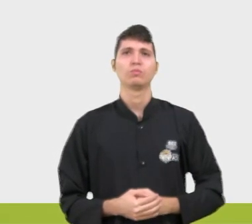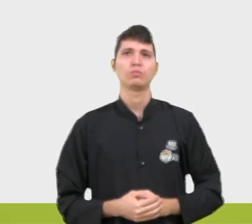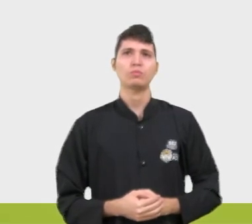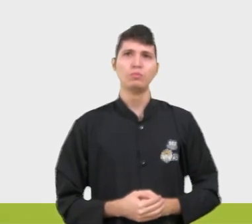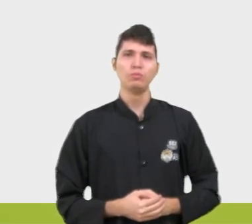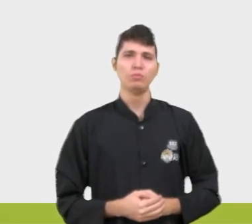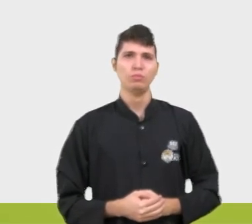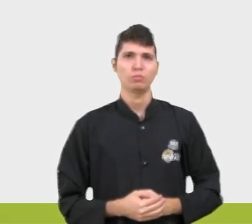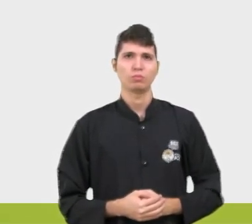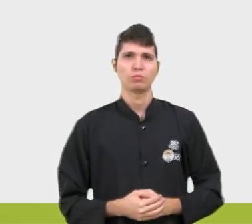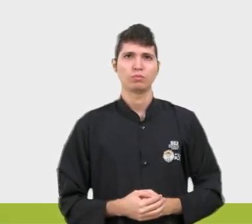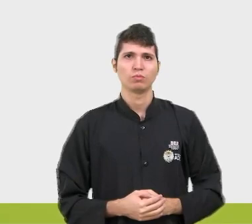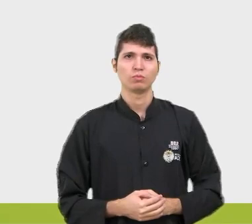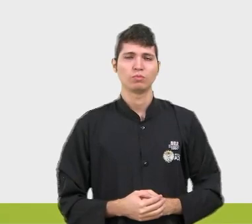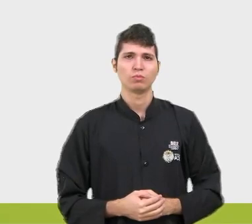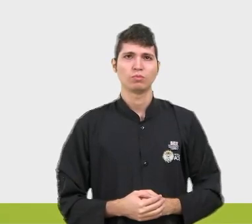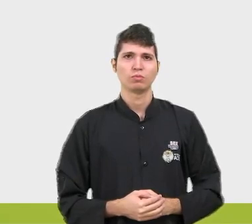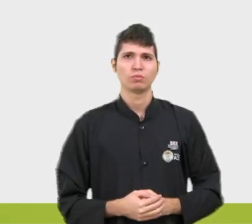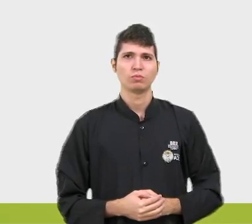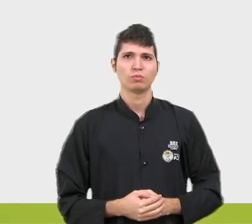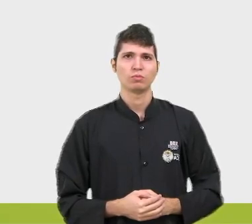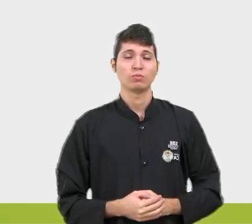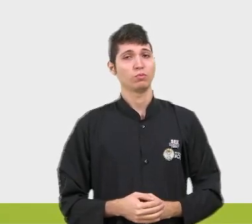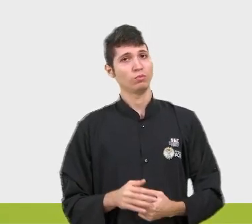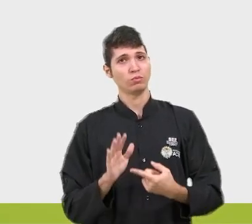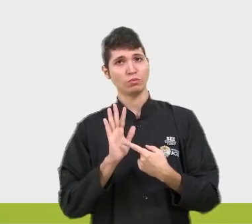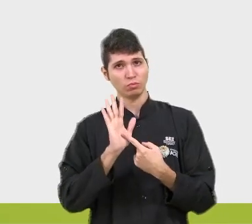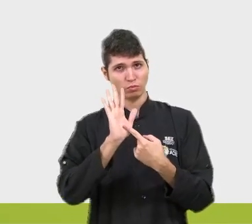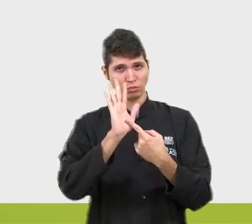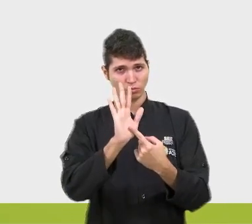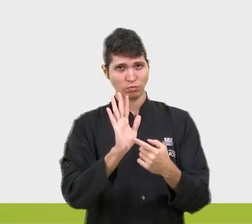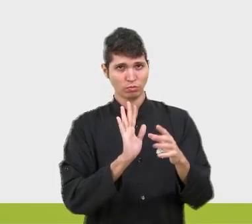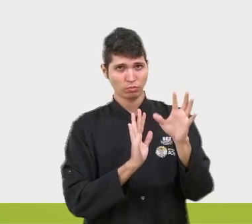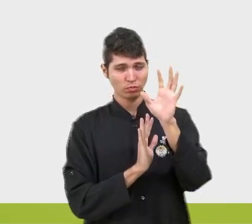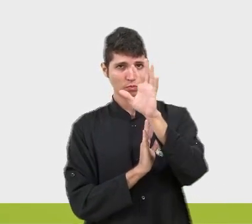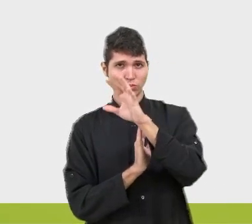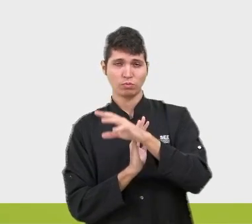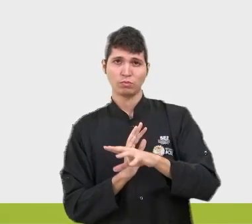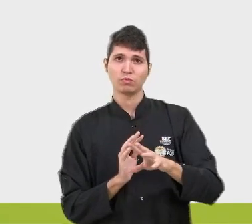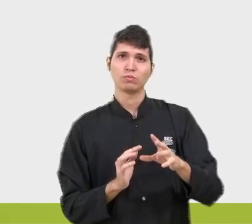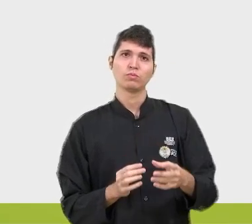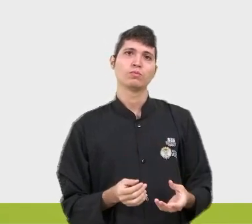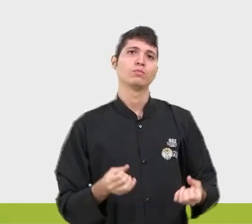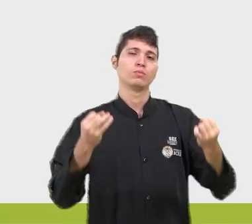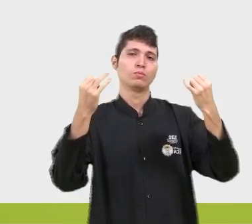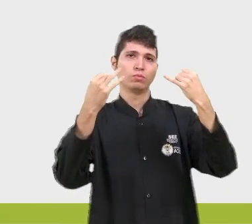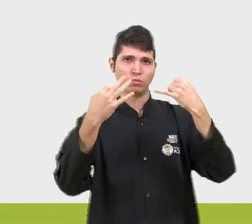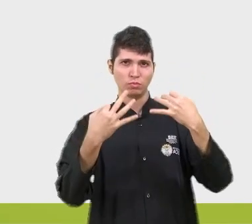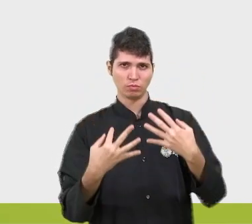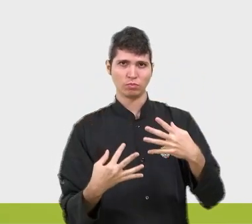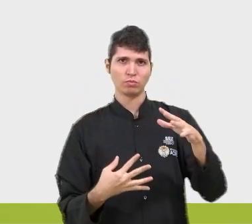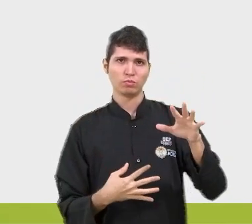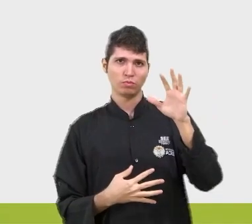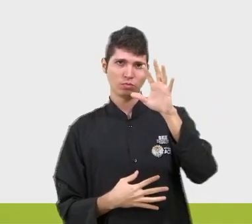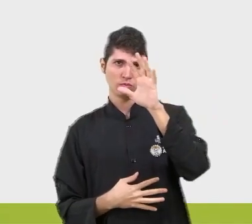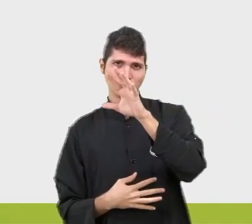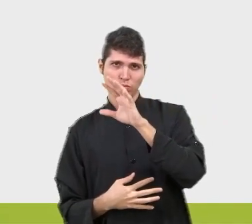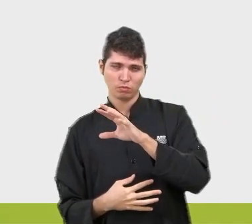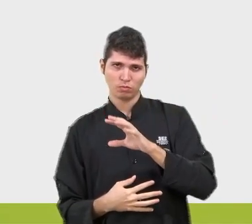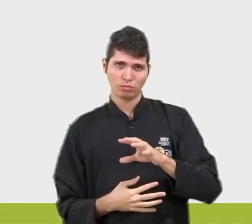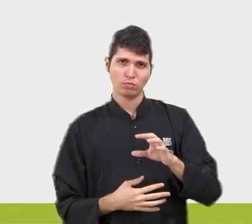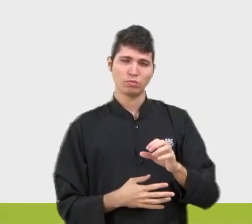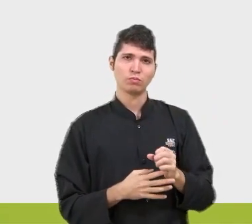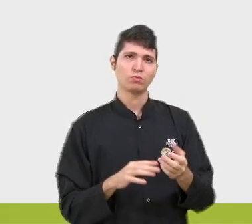Questão do material Farias Brito, e aí mostra, né, a região concentrada e fala: essa regionalização contemporânea do